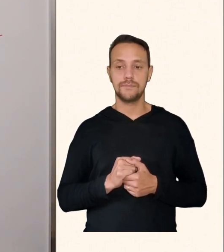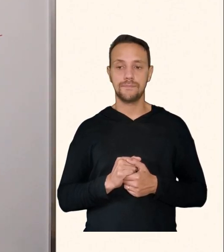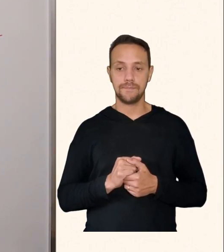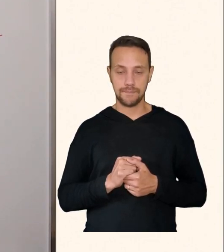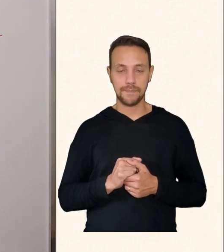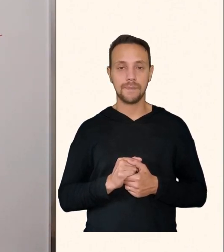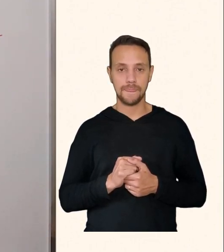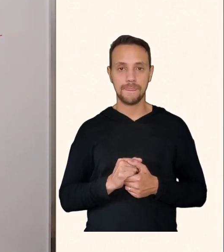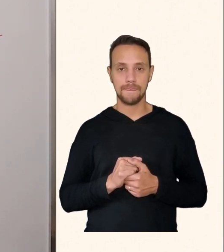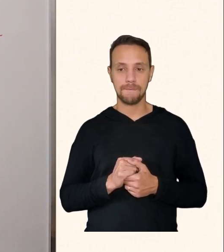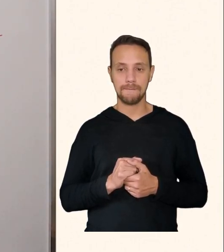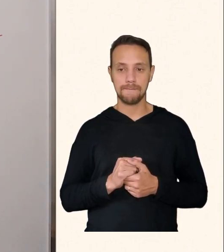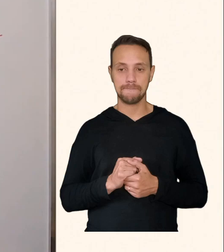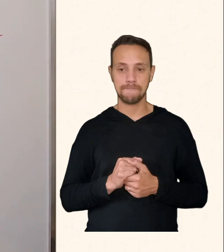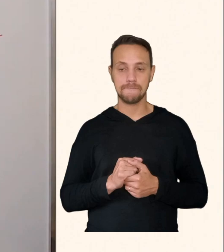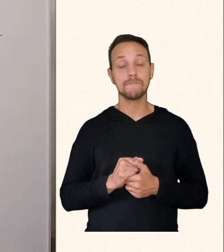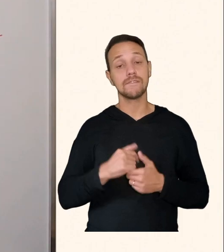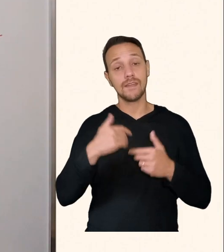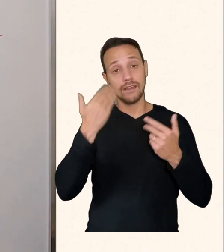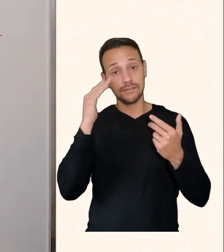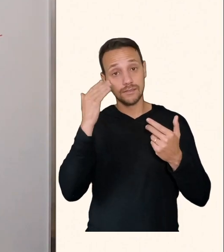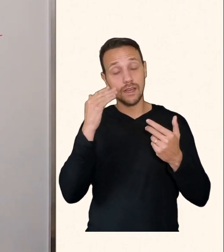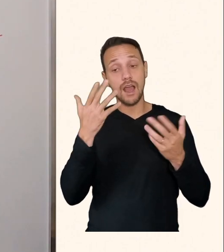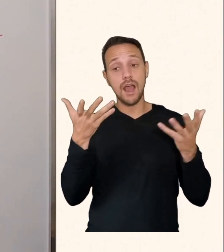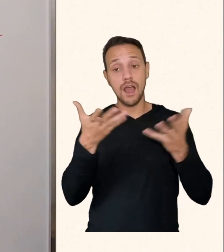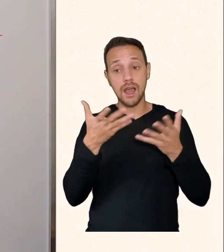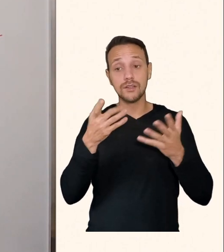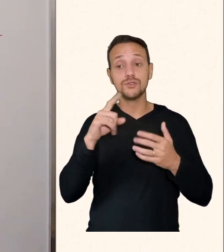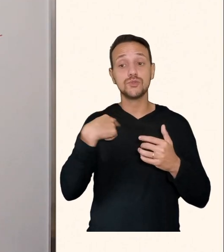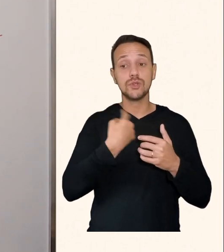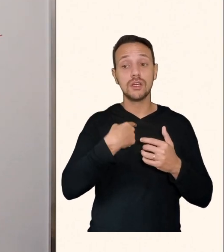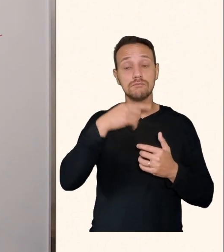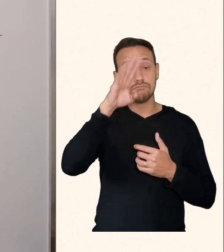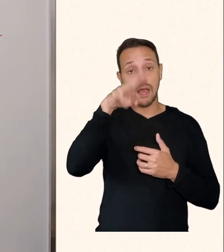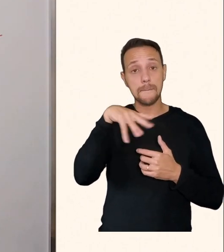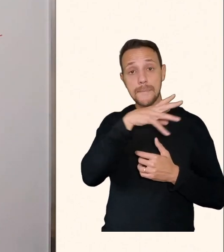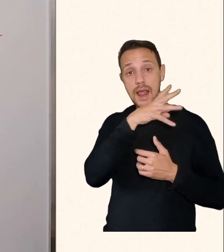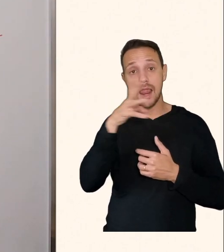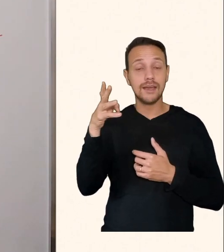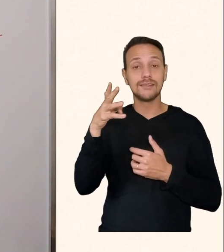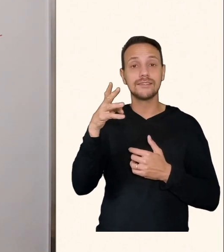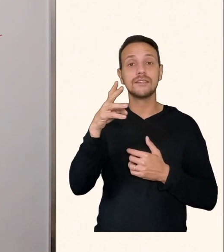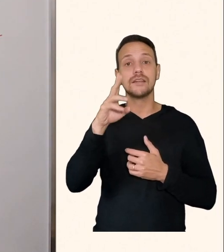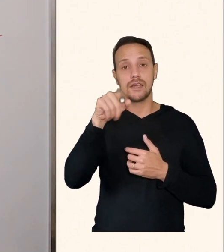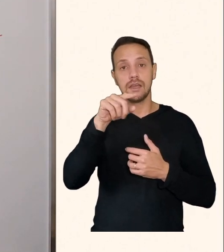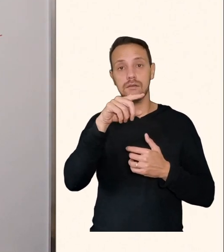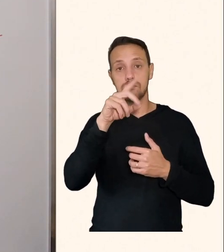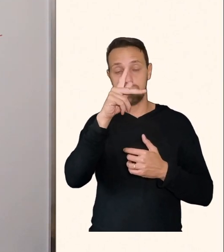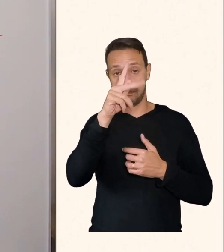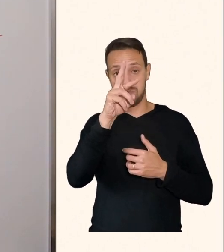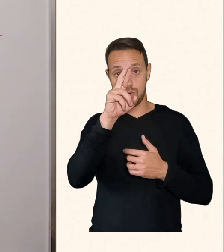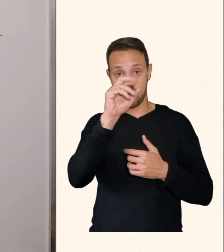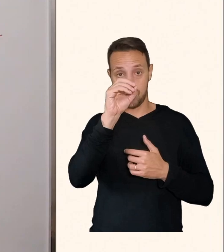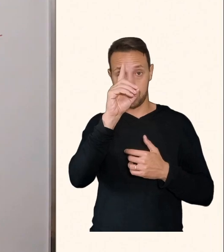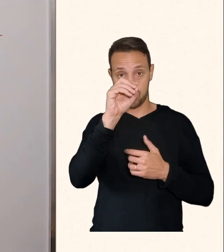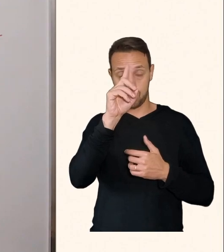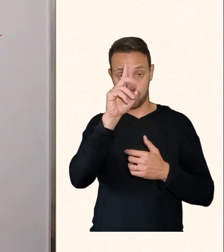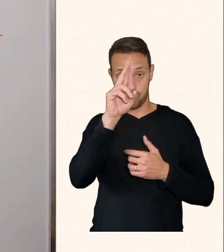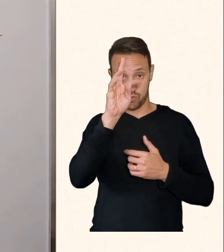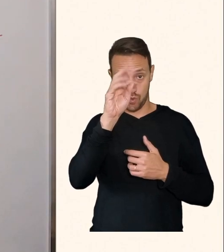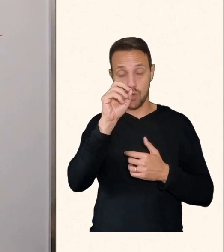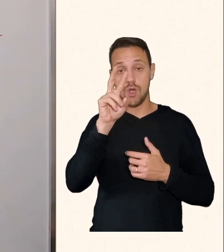vetorial de versores. Vamos ver se está certo? Ó. I com J dá K. J com I dá menos K.